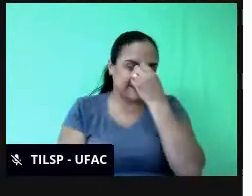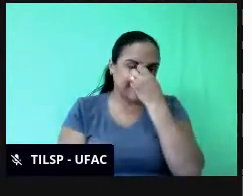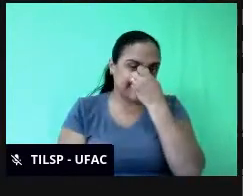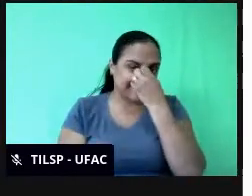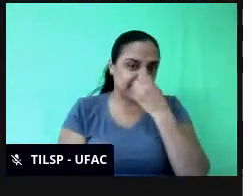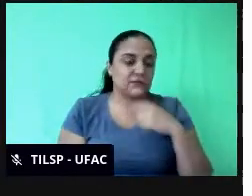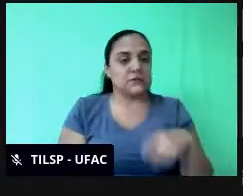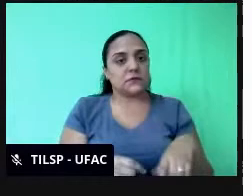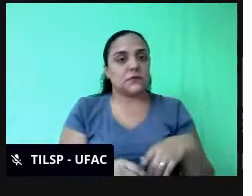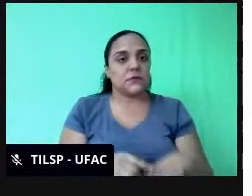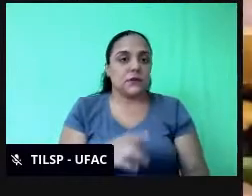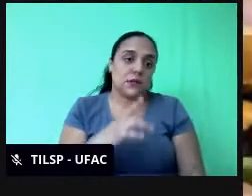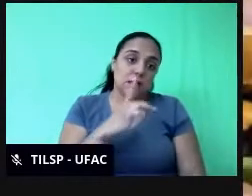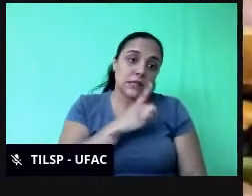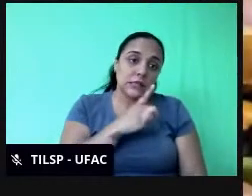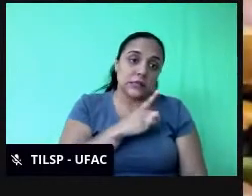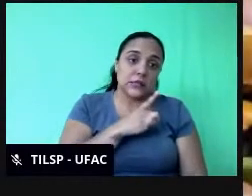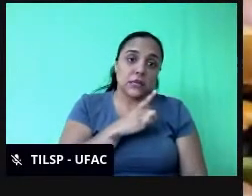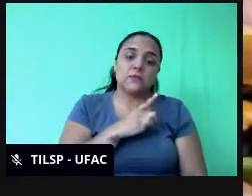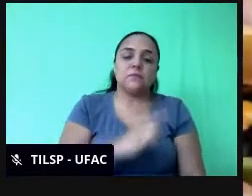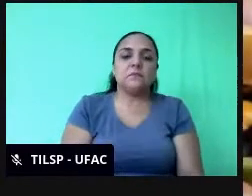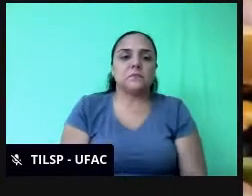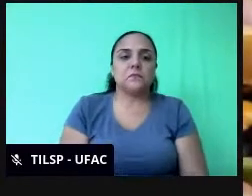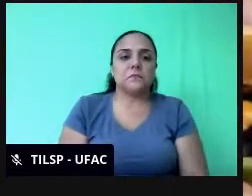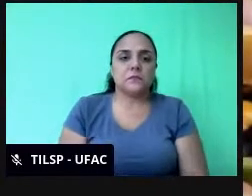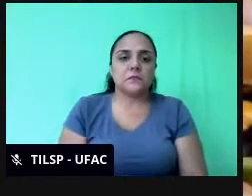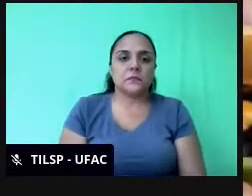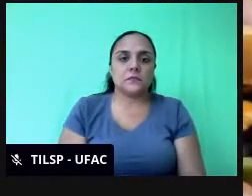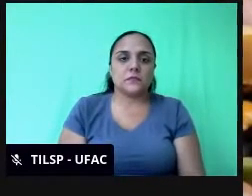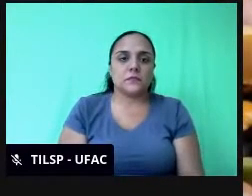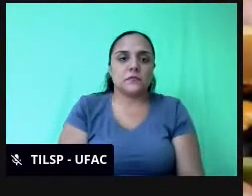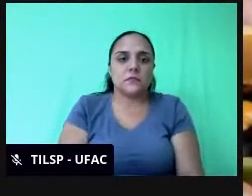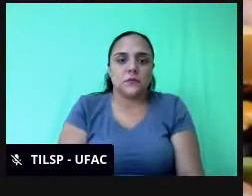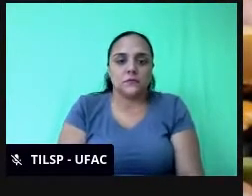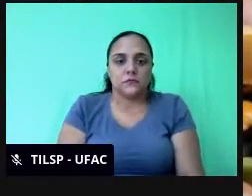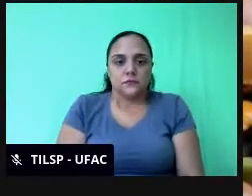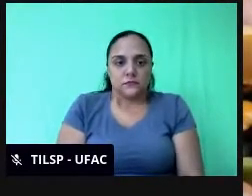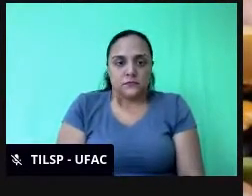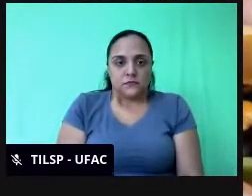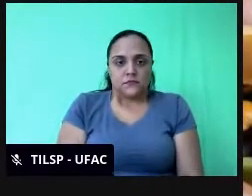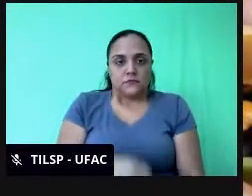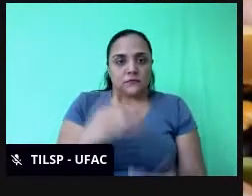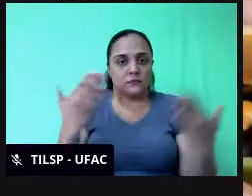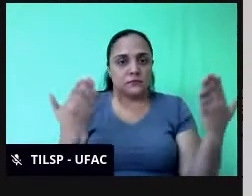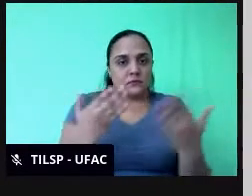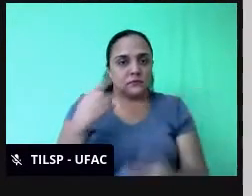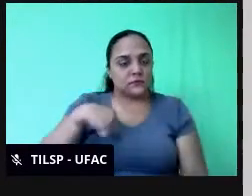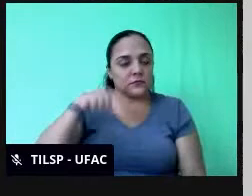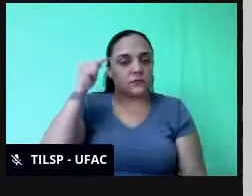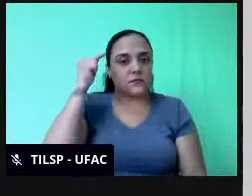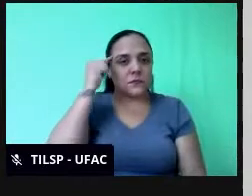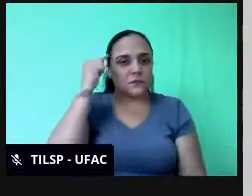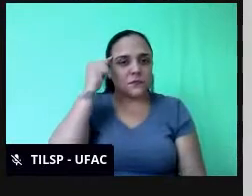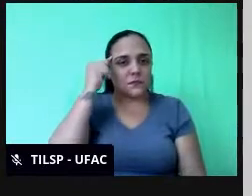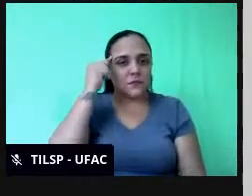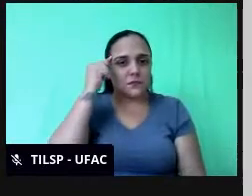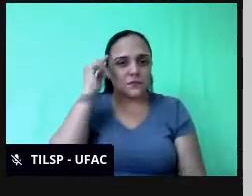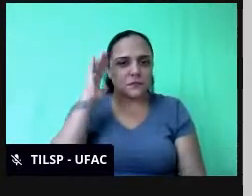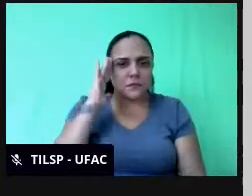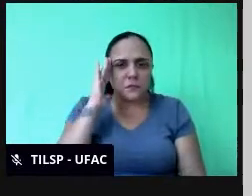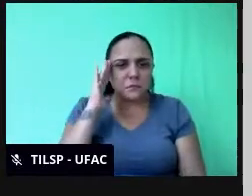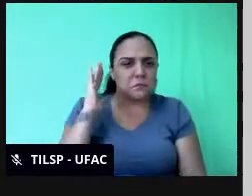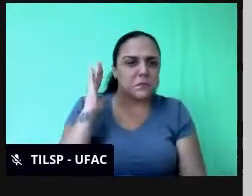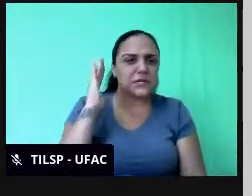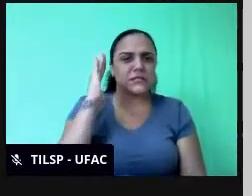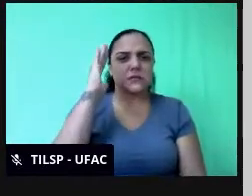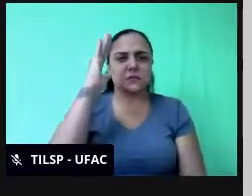microalgas do tipo carragena. Bom, pensando em micronutrientes, eu trago o principal que está sendo mais